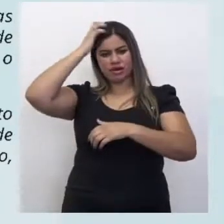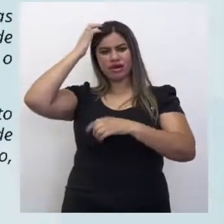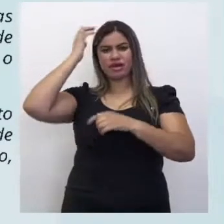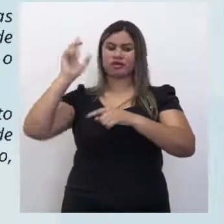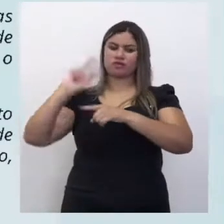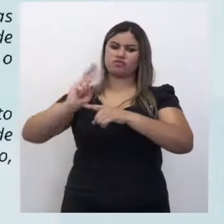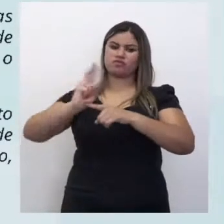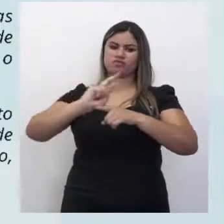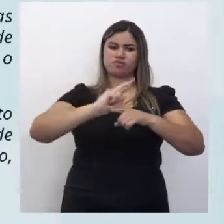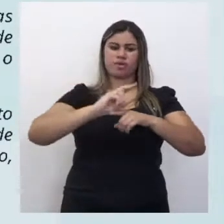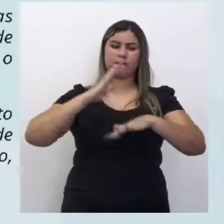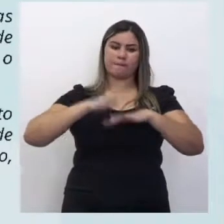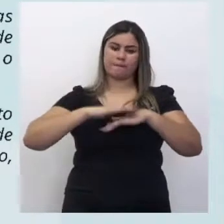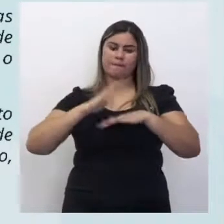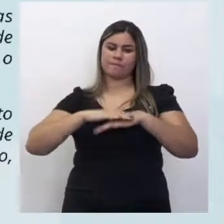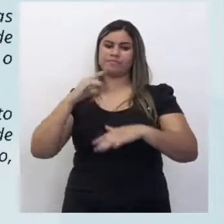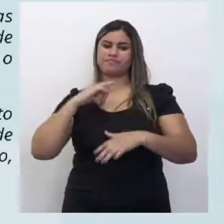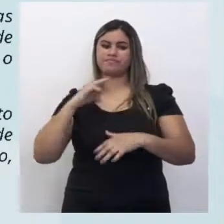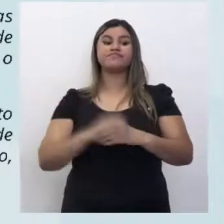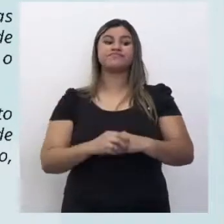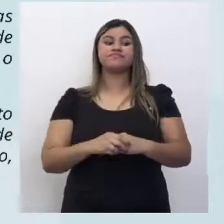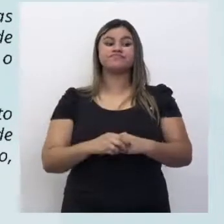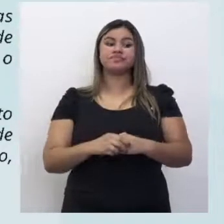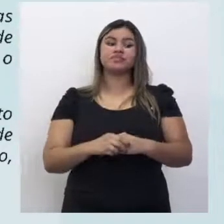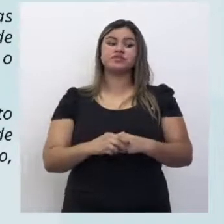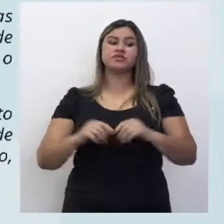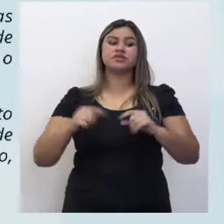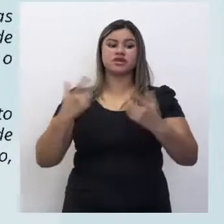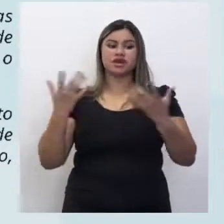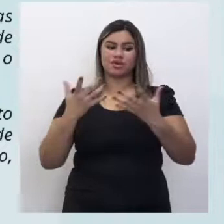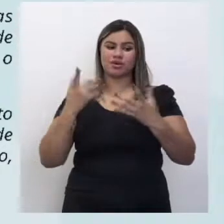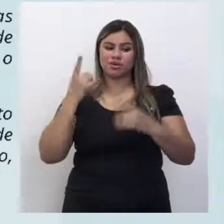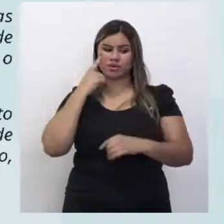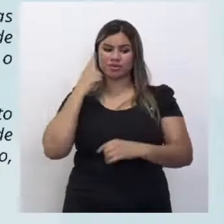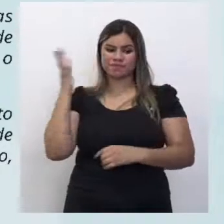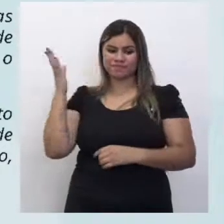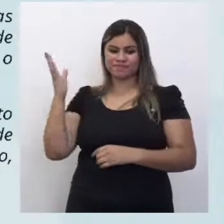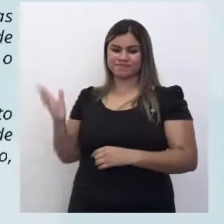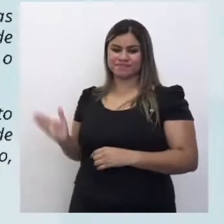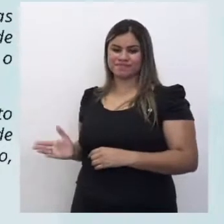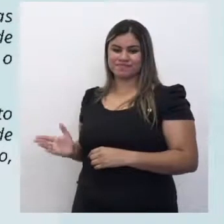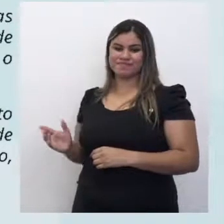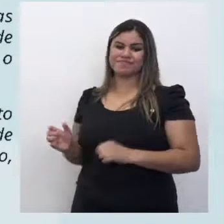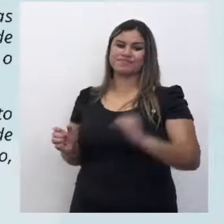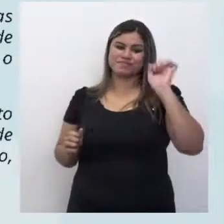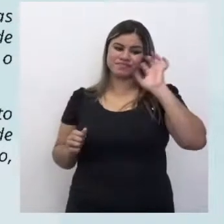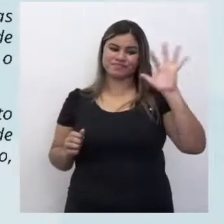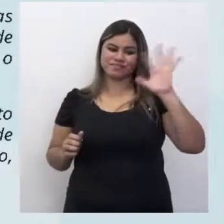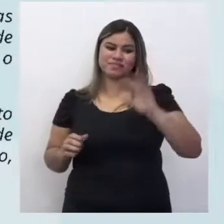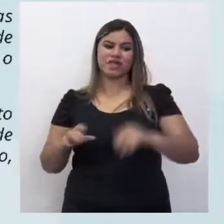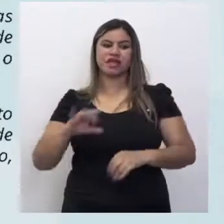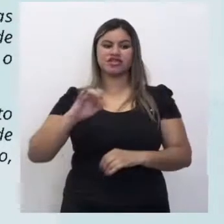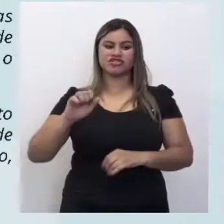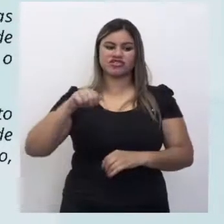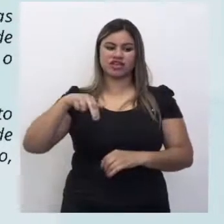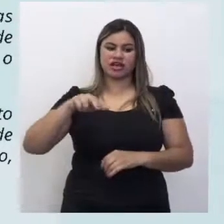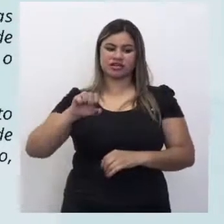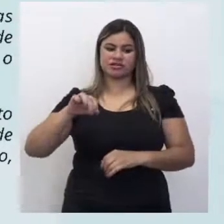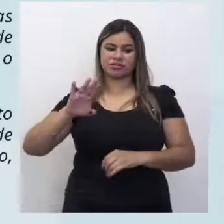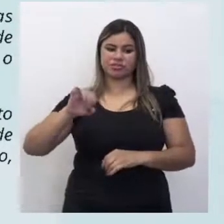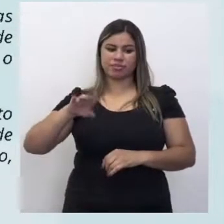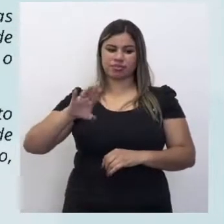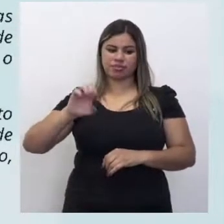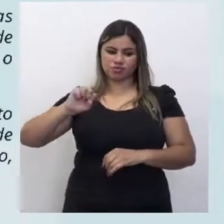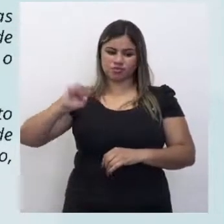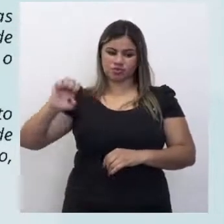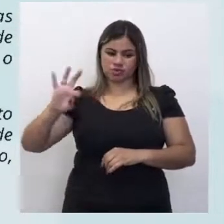uso desse poder, né? E nós temos aí rapidamente as justificativas teóricas, né? O Jacques Bossuet, que pontua a questão